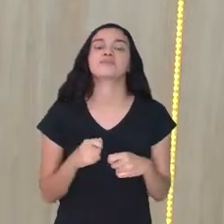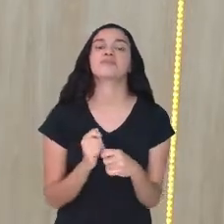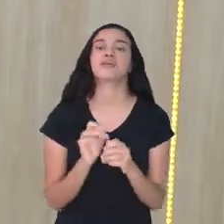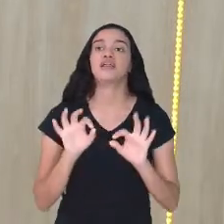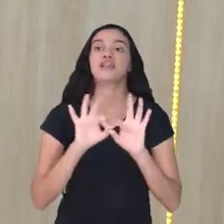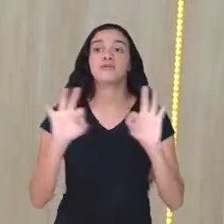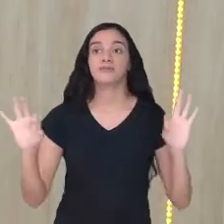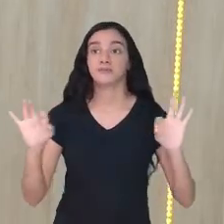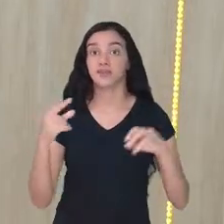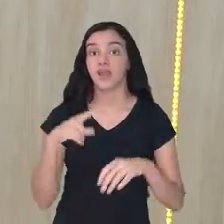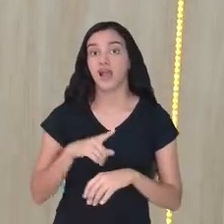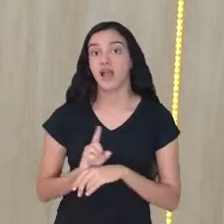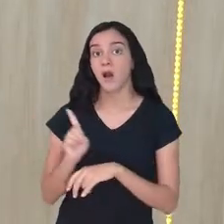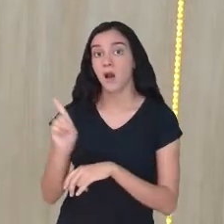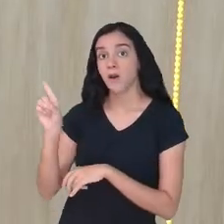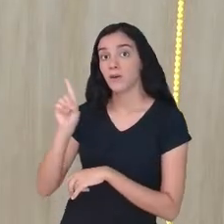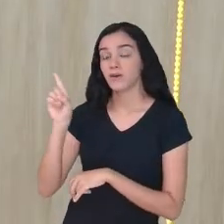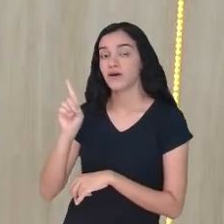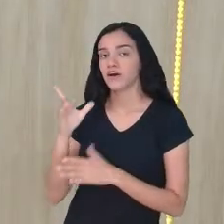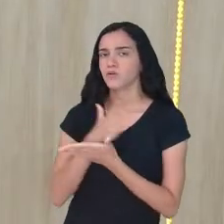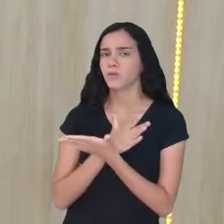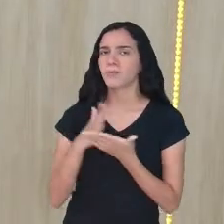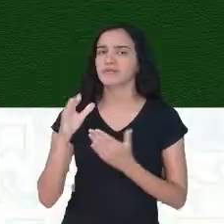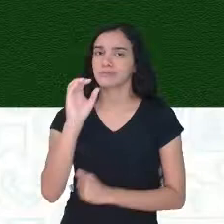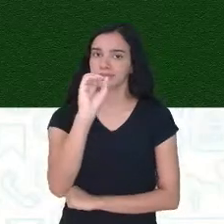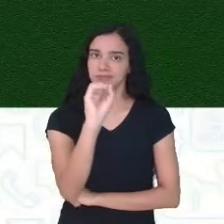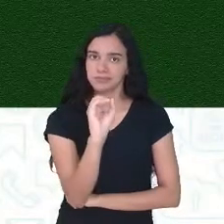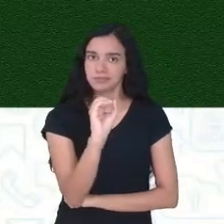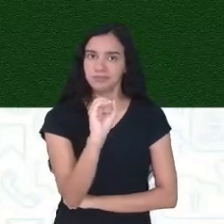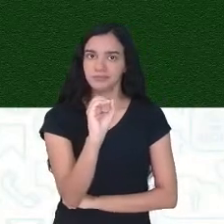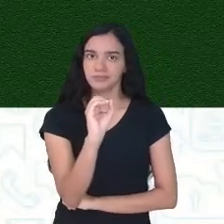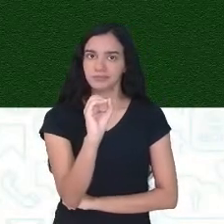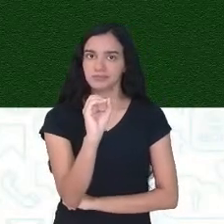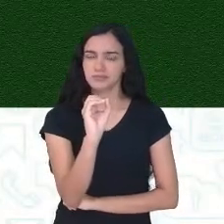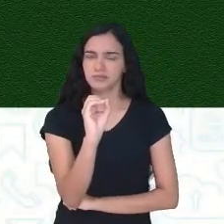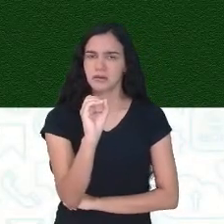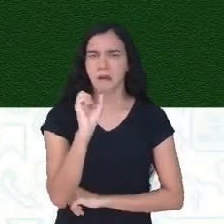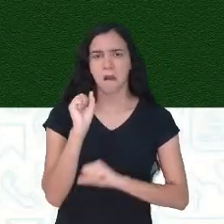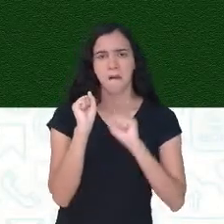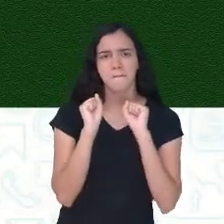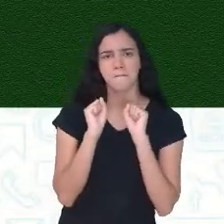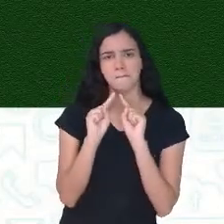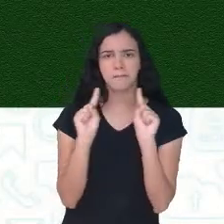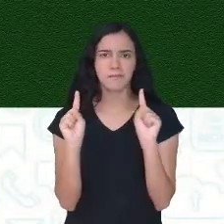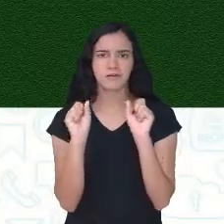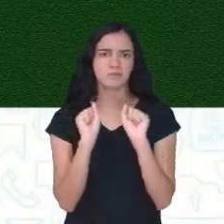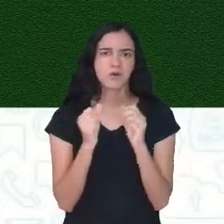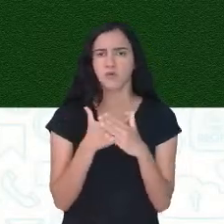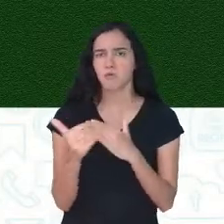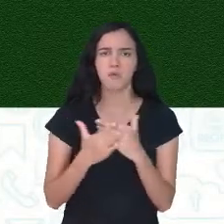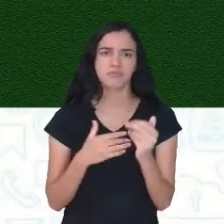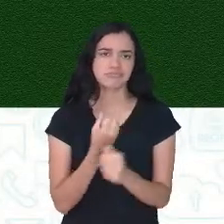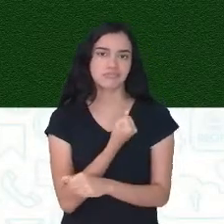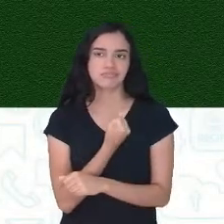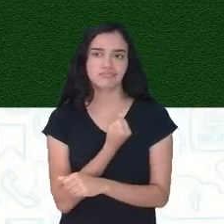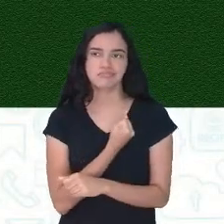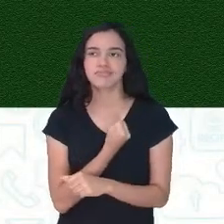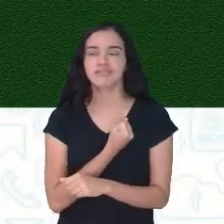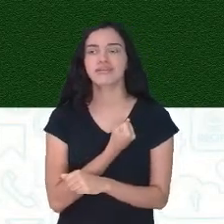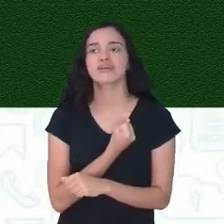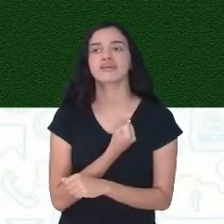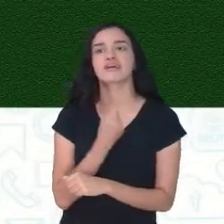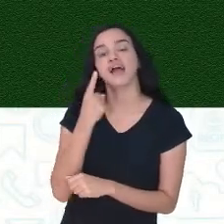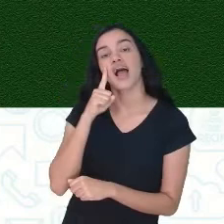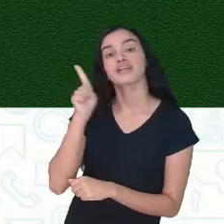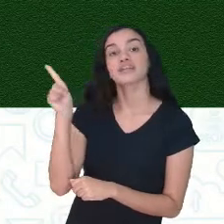numérica, veja que eu comecei no 0 aqui. Mas eu poderia começar em qualquer número, tá? Aí eu